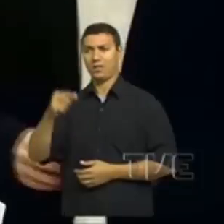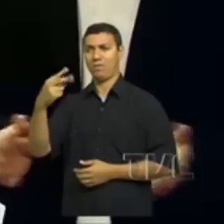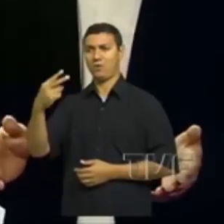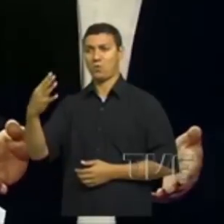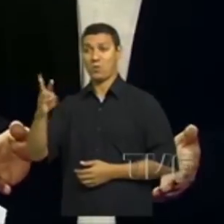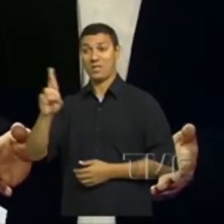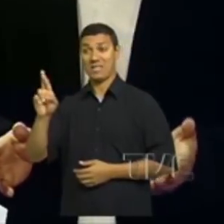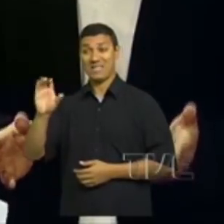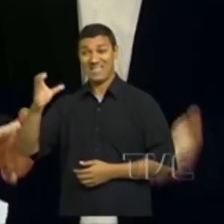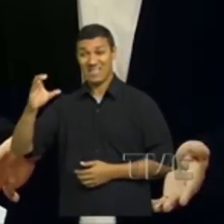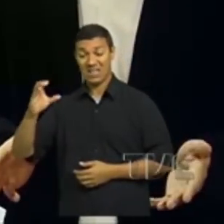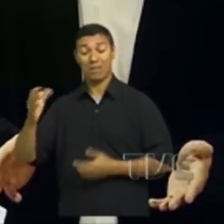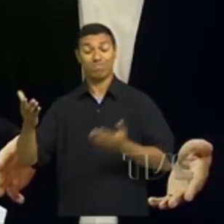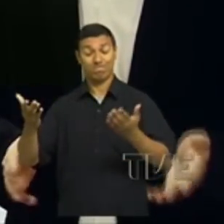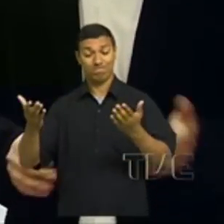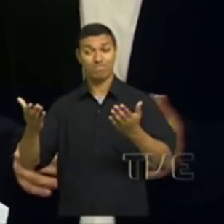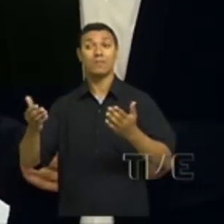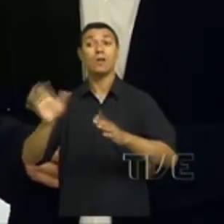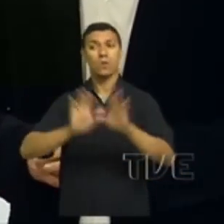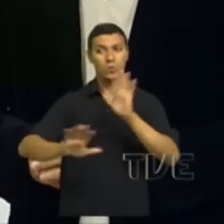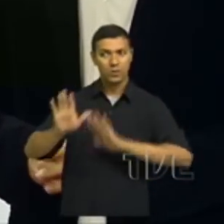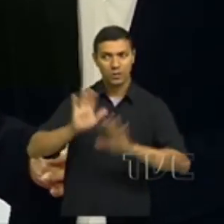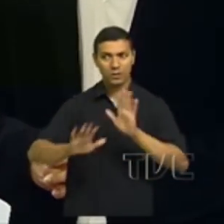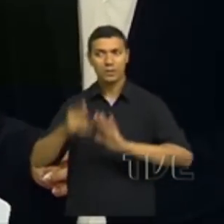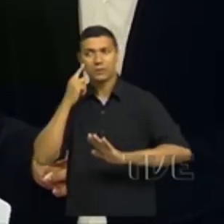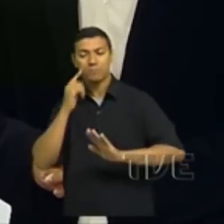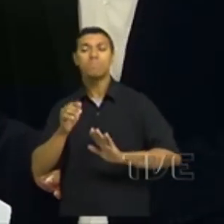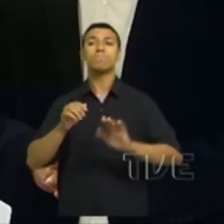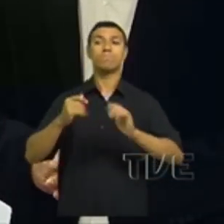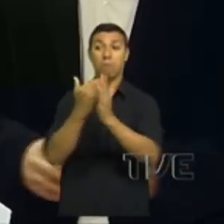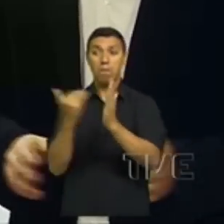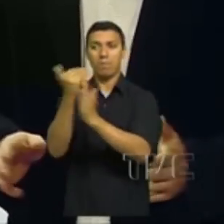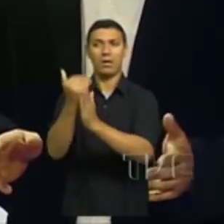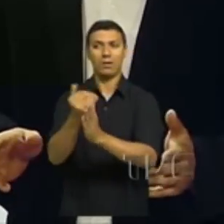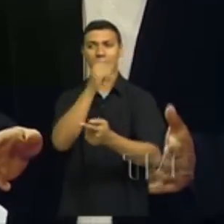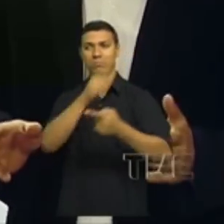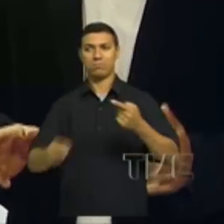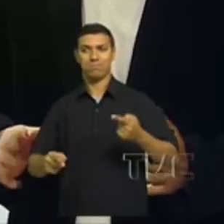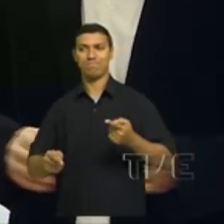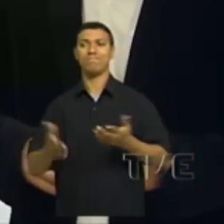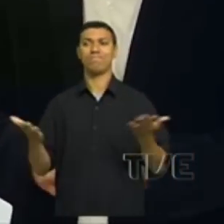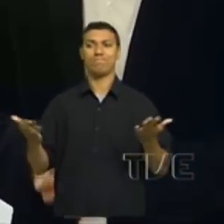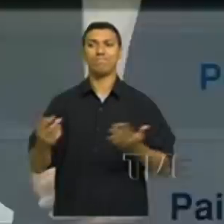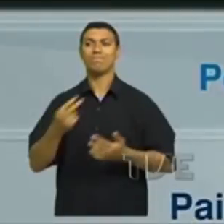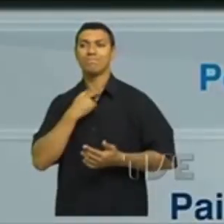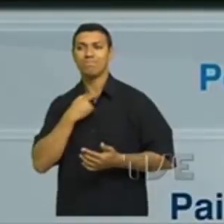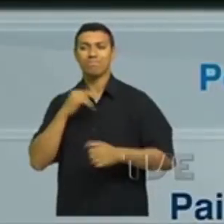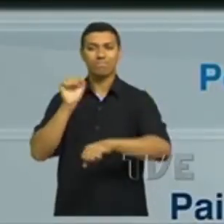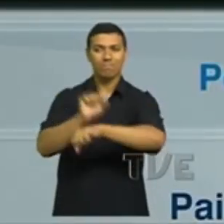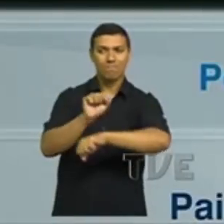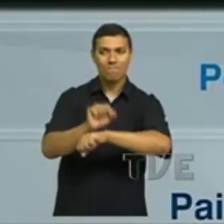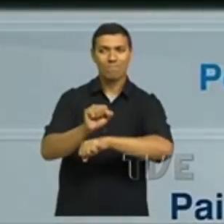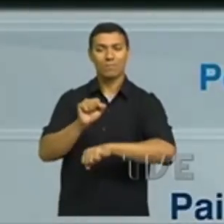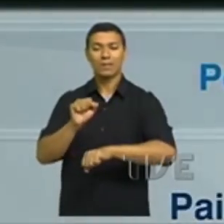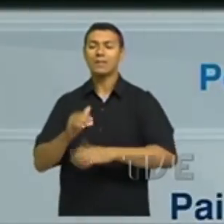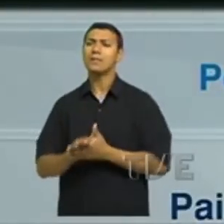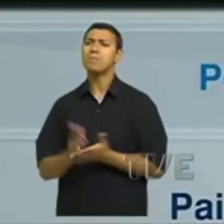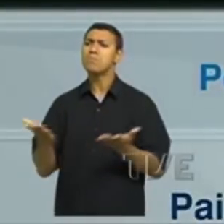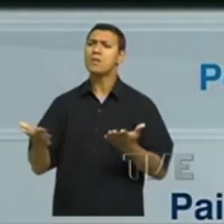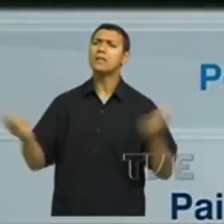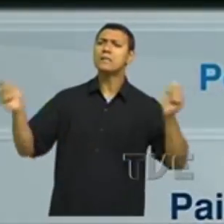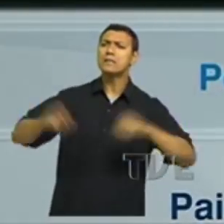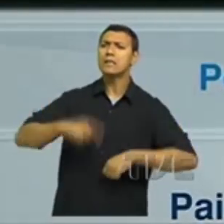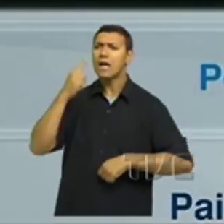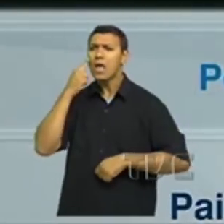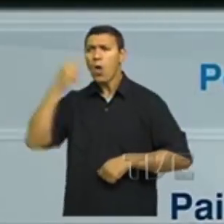21.453,24. Menor pobre até 21 anos que o contribuinte crie e eduque e de quem detém a guarda judicial. Ou pessoa